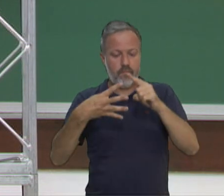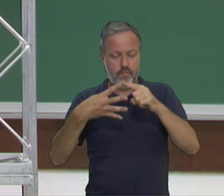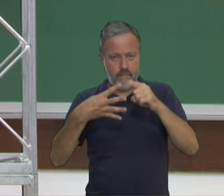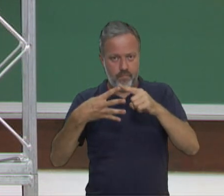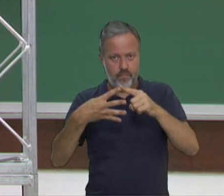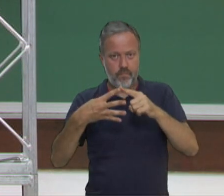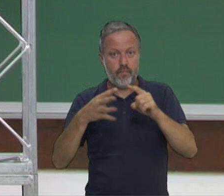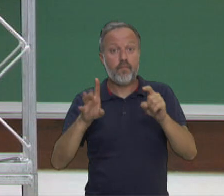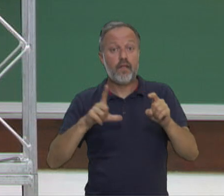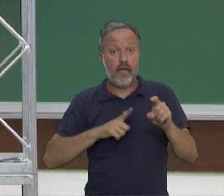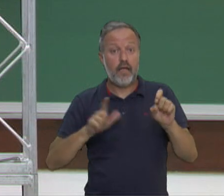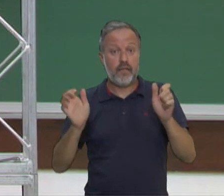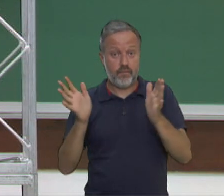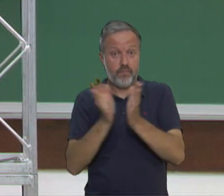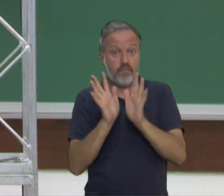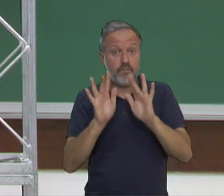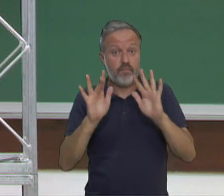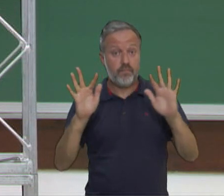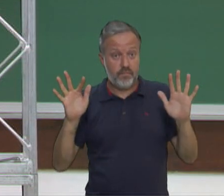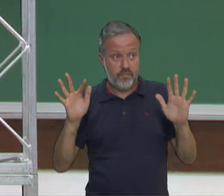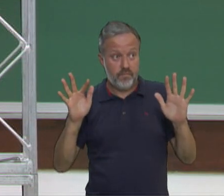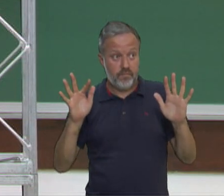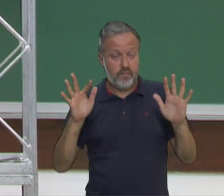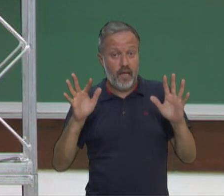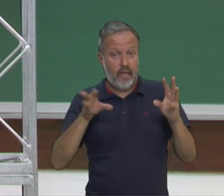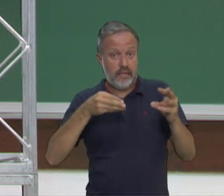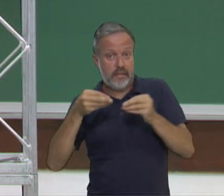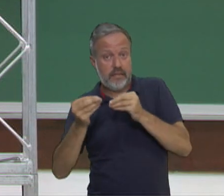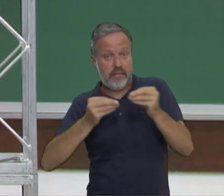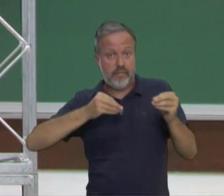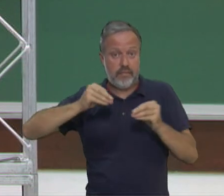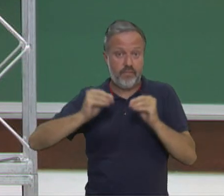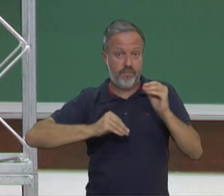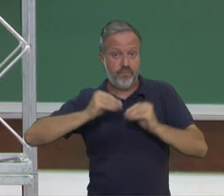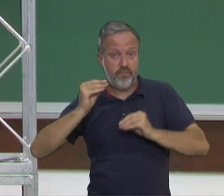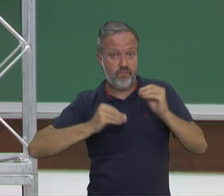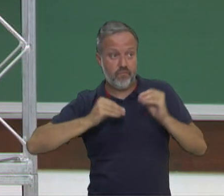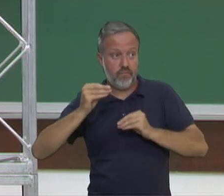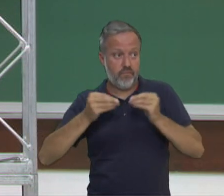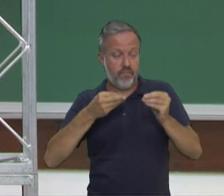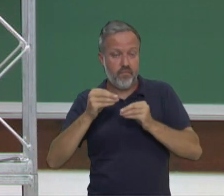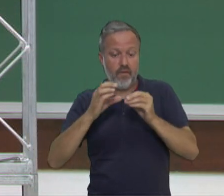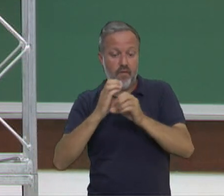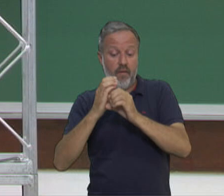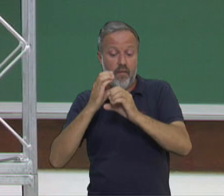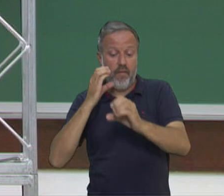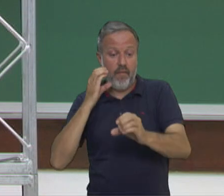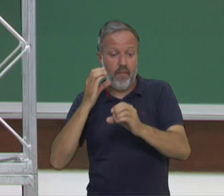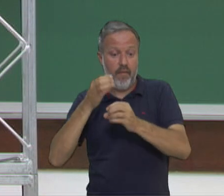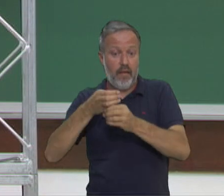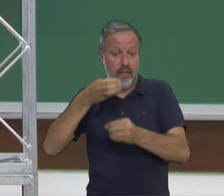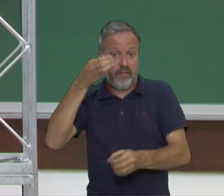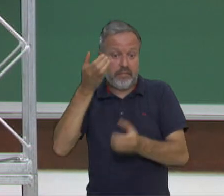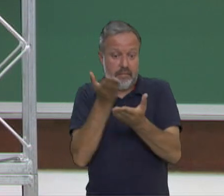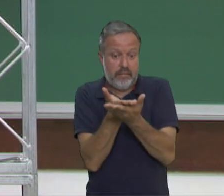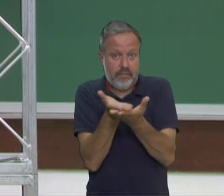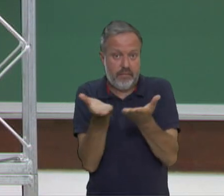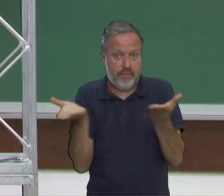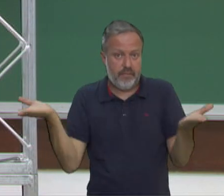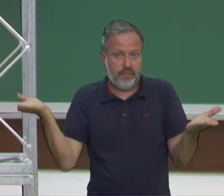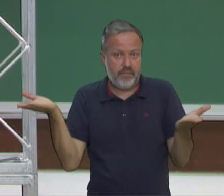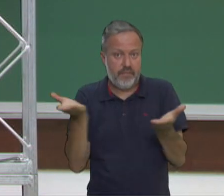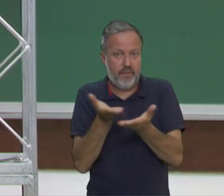dureza, que dá para medir a dureza, maleabilidade, então eu posso fazer tubos, barras, chapas,